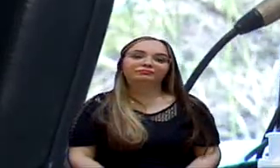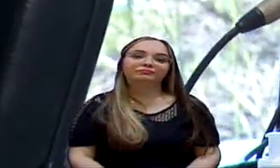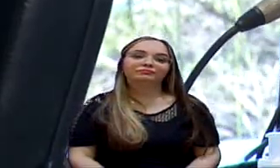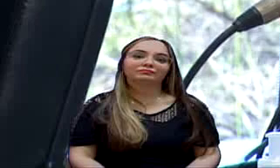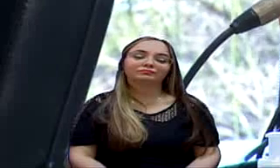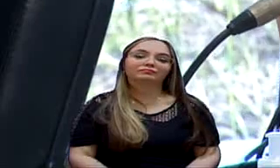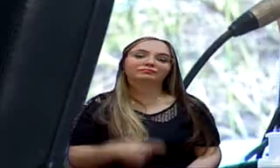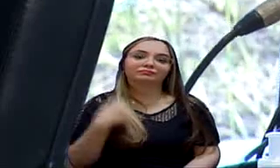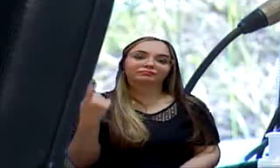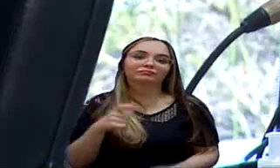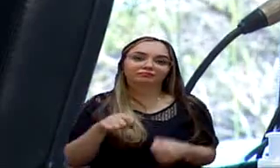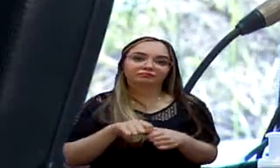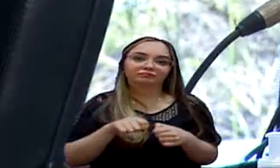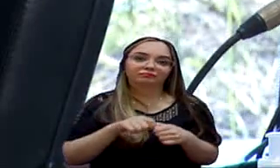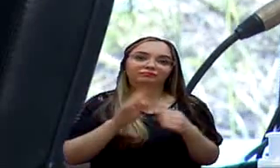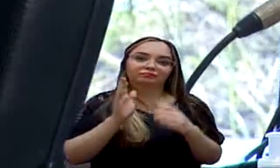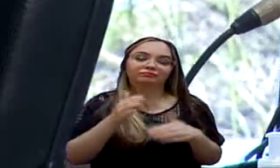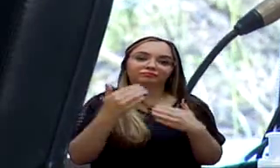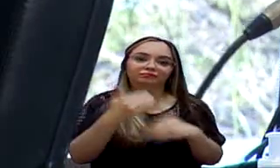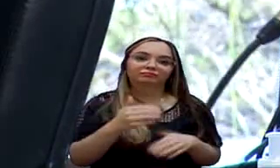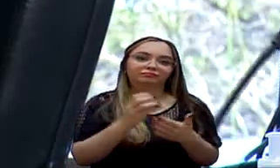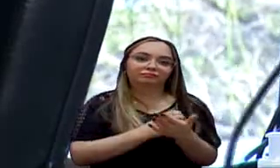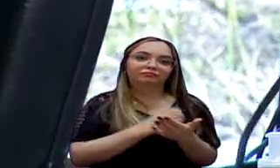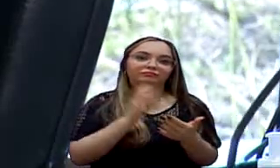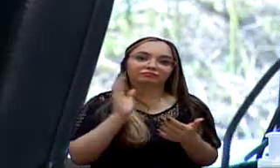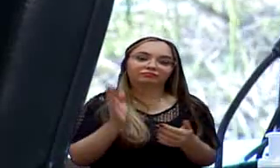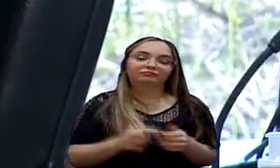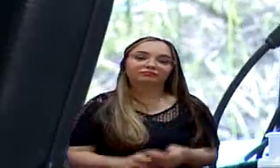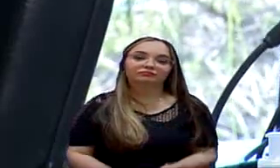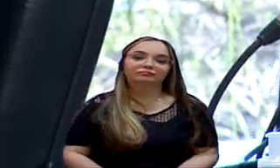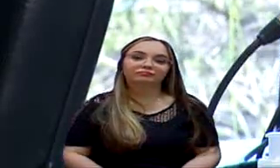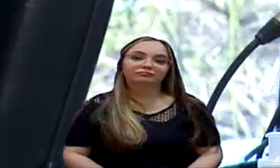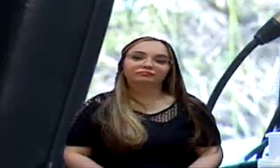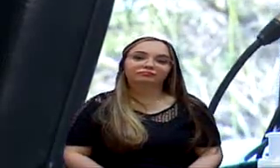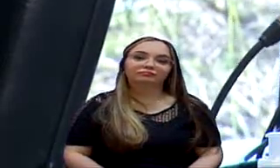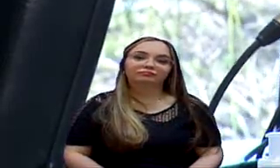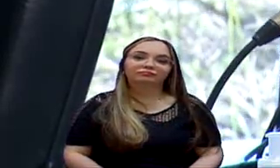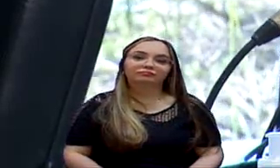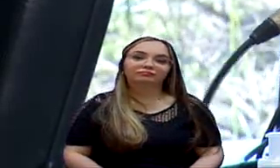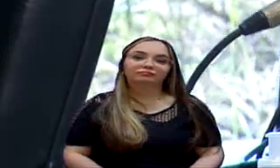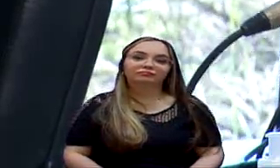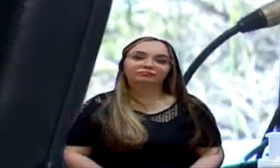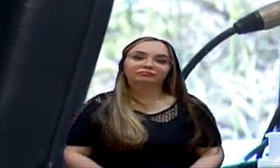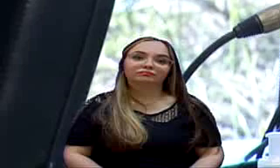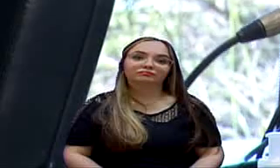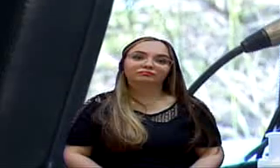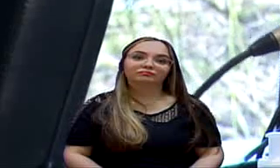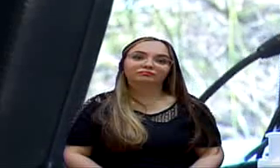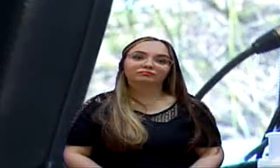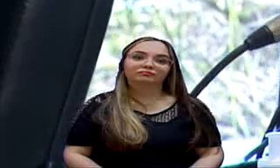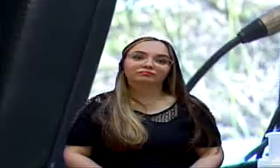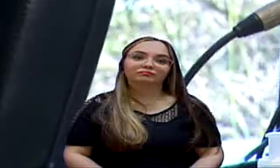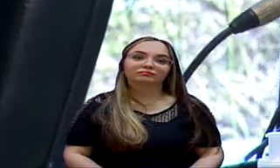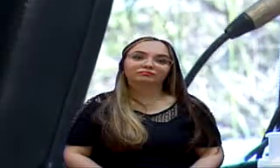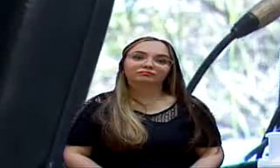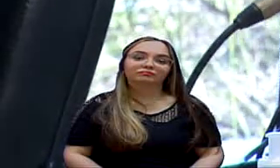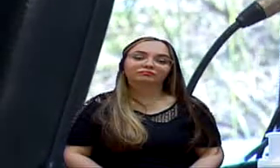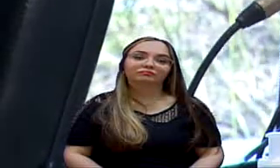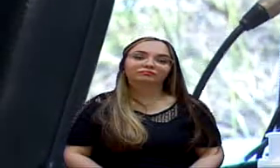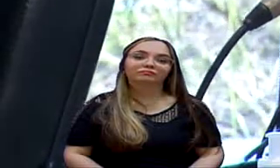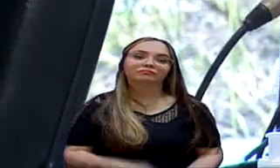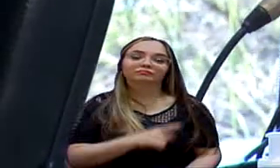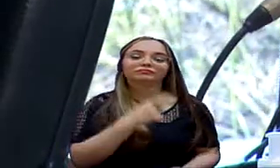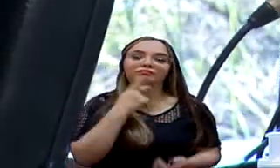até fizemos concurso público para chamamento como é eu estou falando em Assessoria